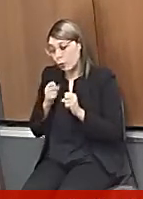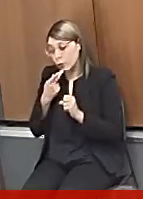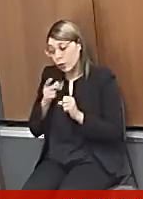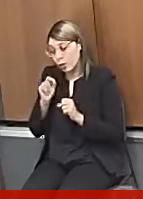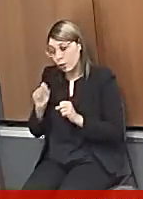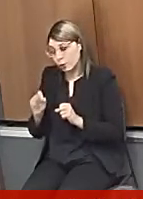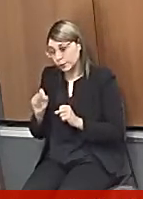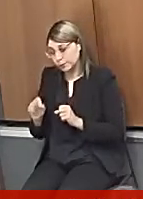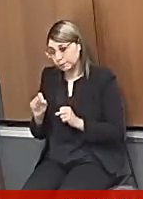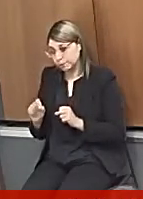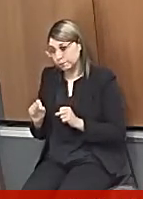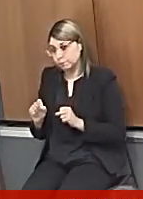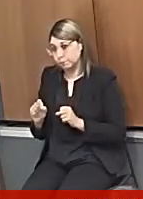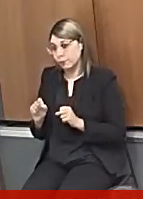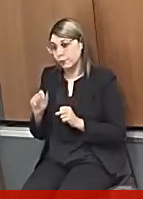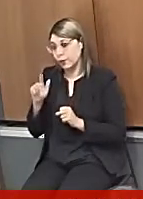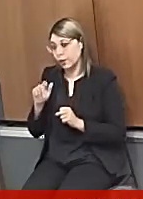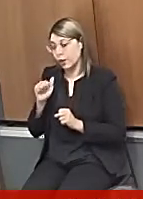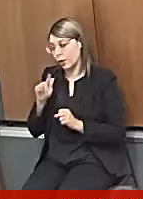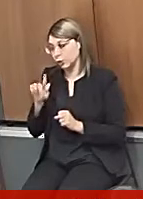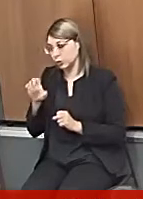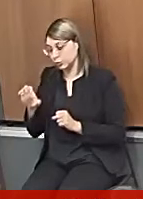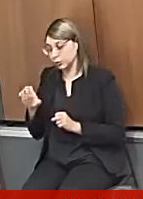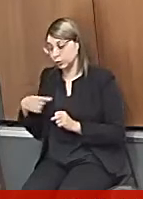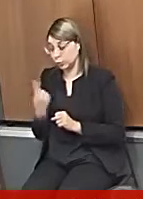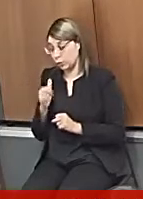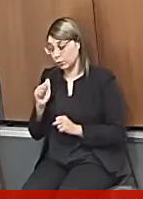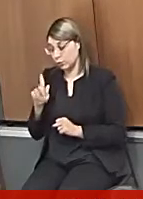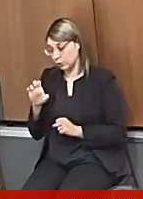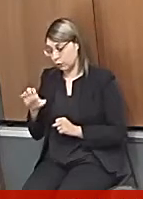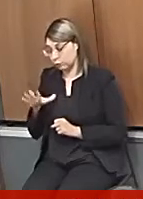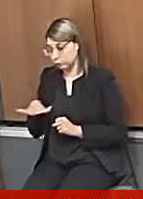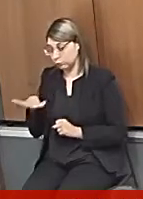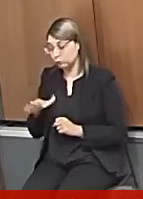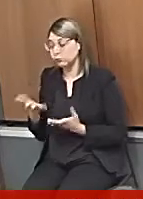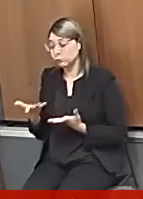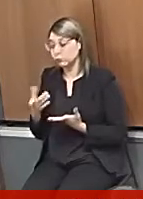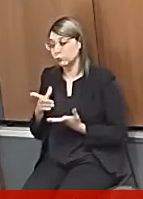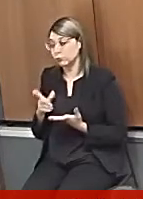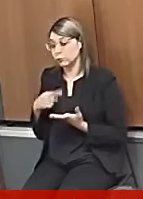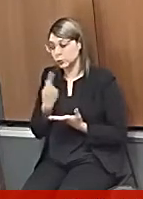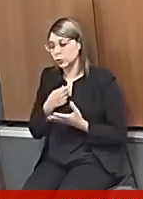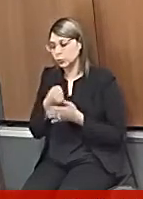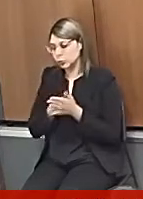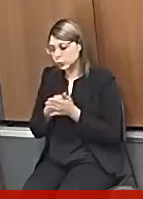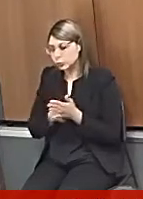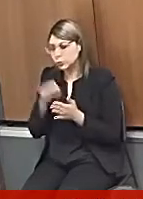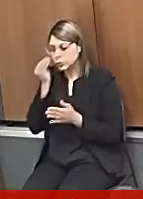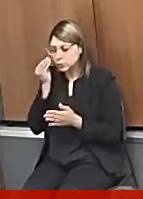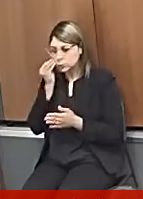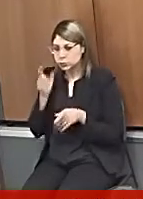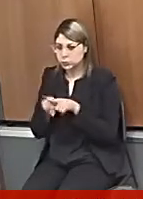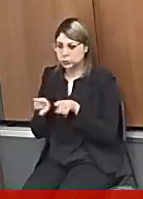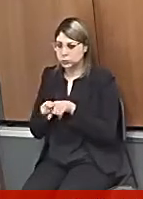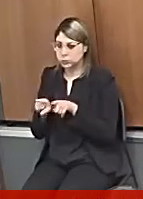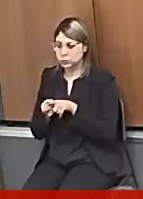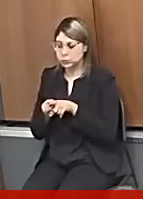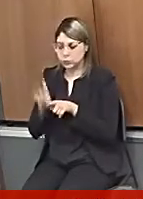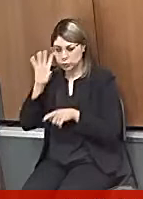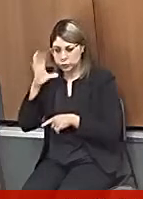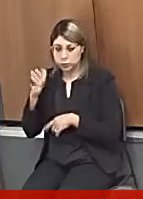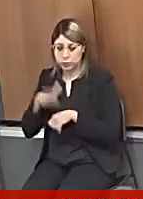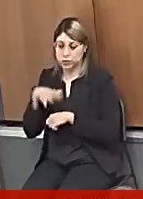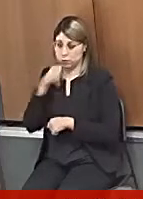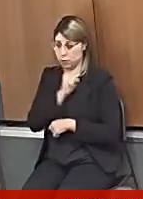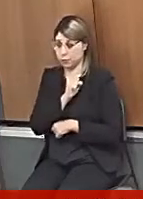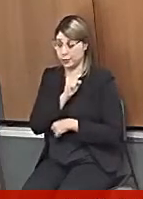de de relata já que já tenha atuado é é com afinco né e tem buscado uma solução o